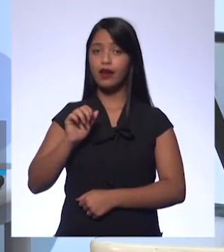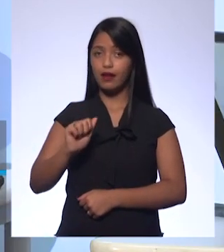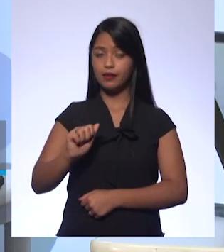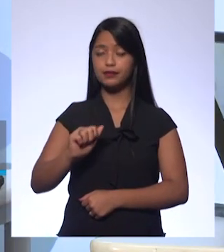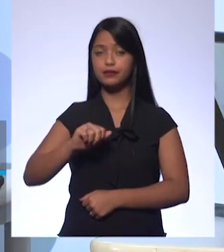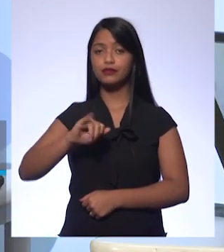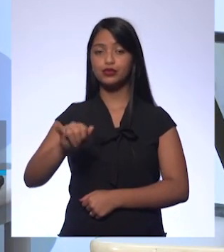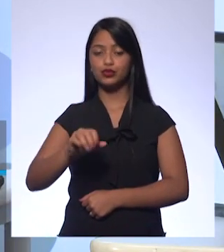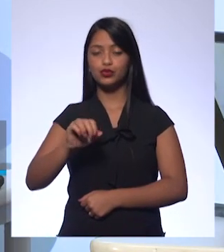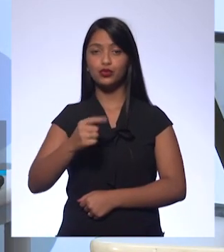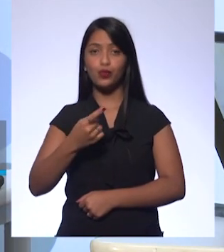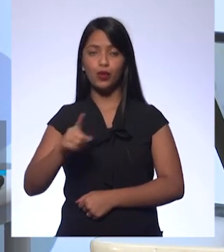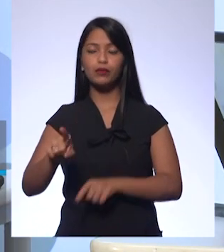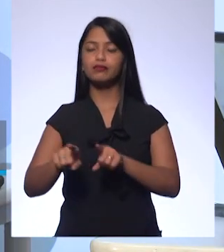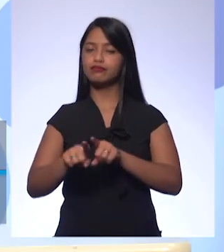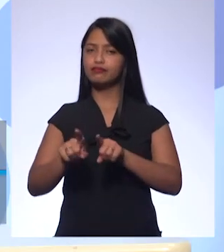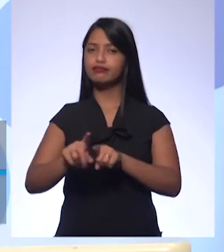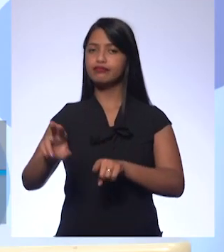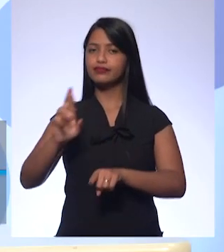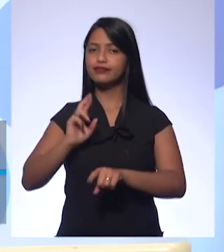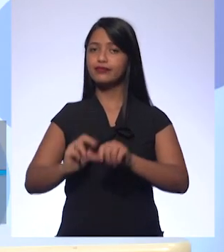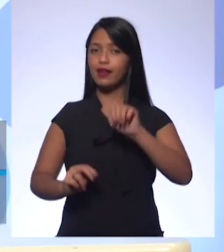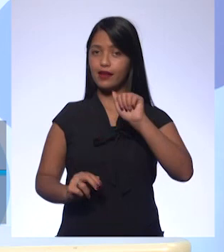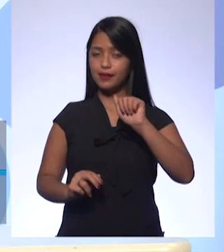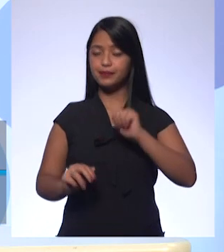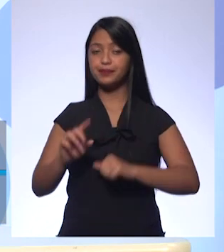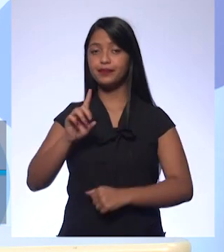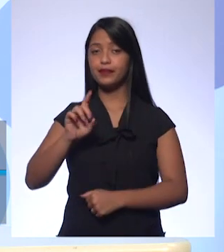A. O Derek da Pro